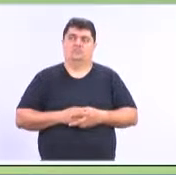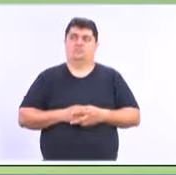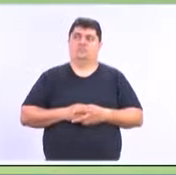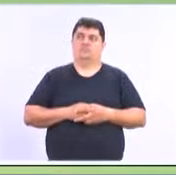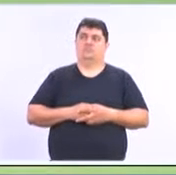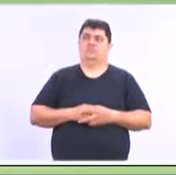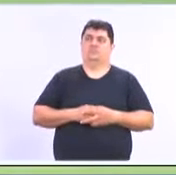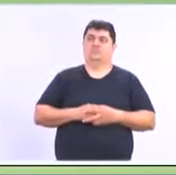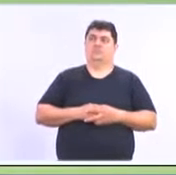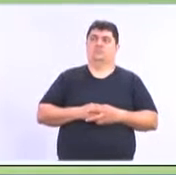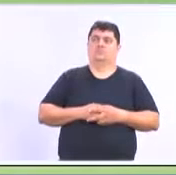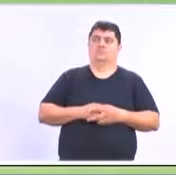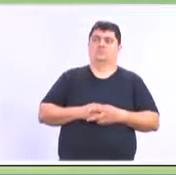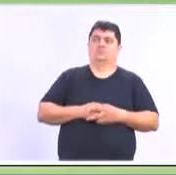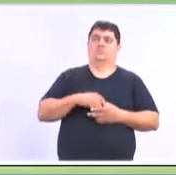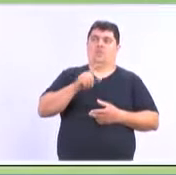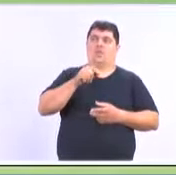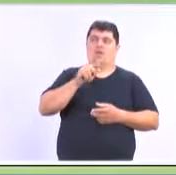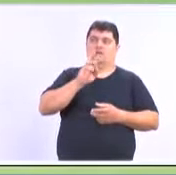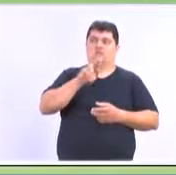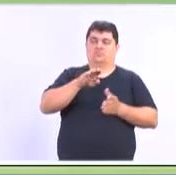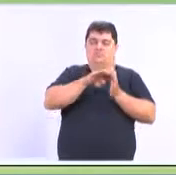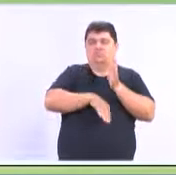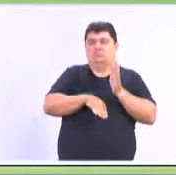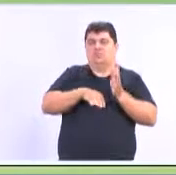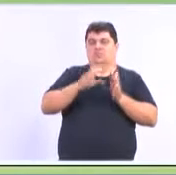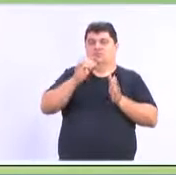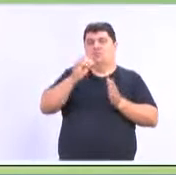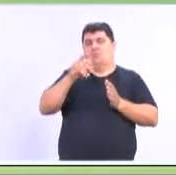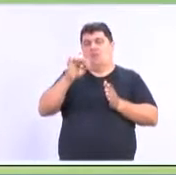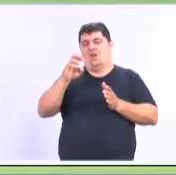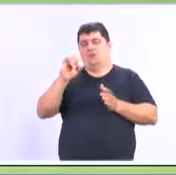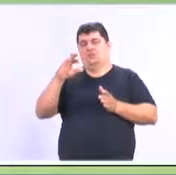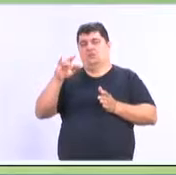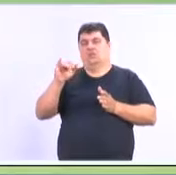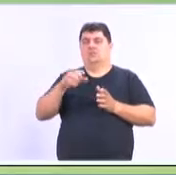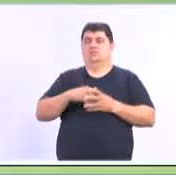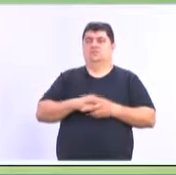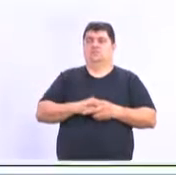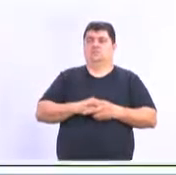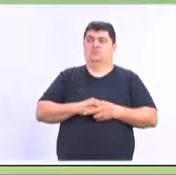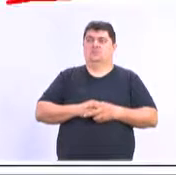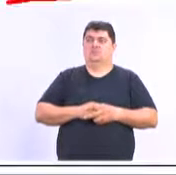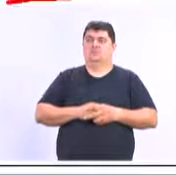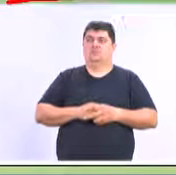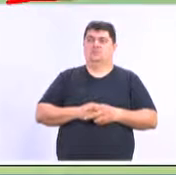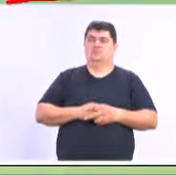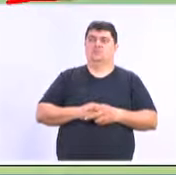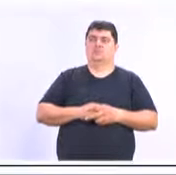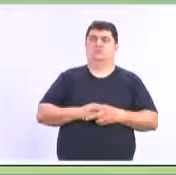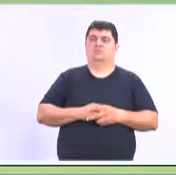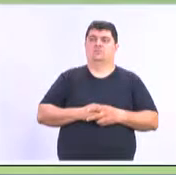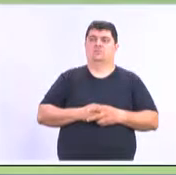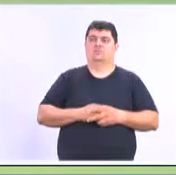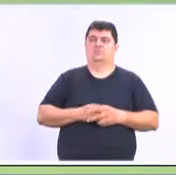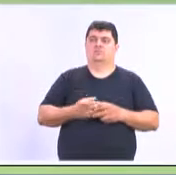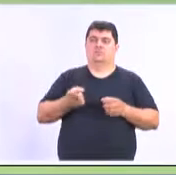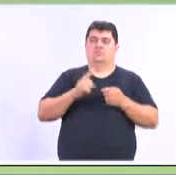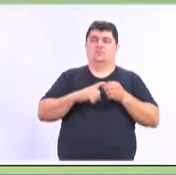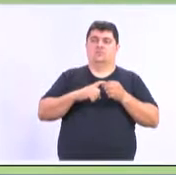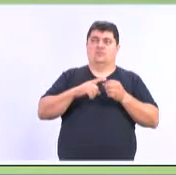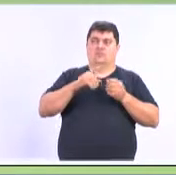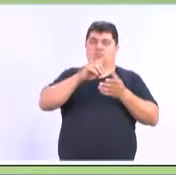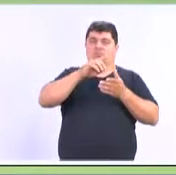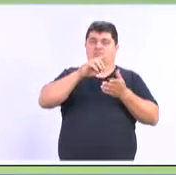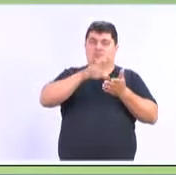subtraído das despesas operacionais. Então resultado bruto menos despesas operacionais. Que aí a gente, voltar uns slides rapidinho,